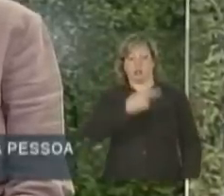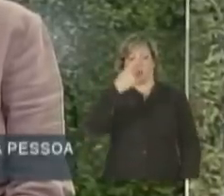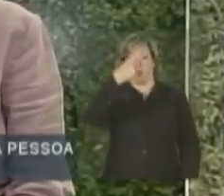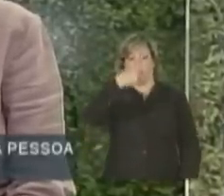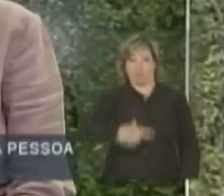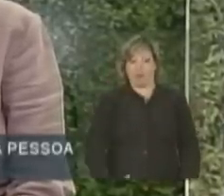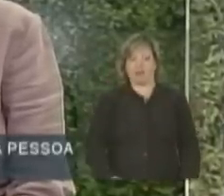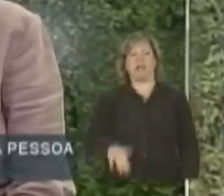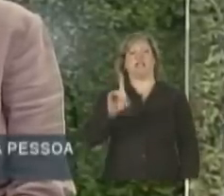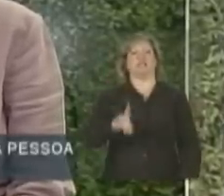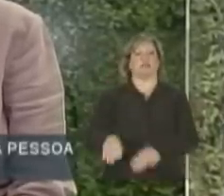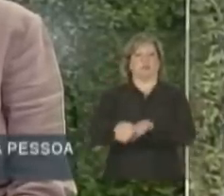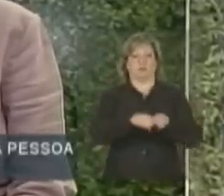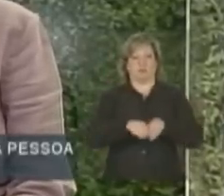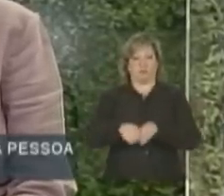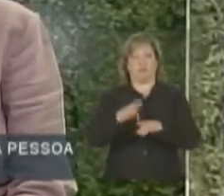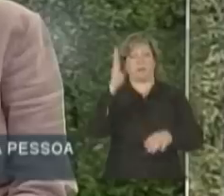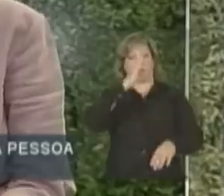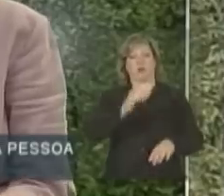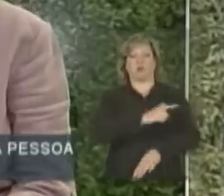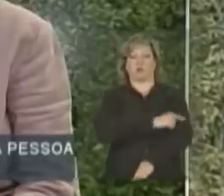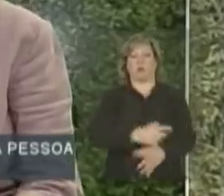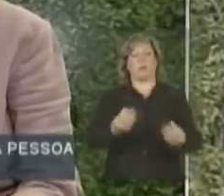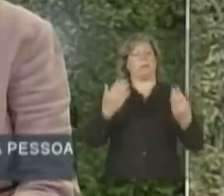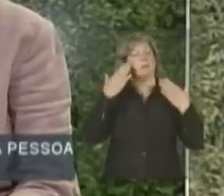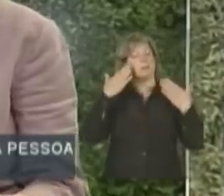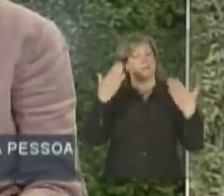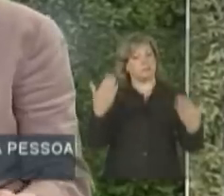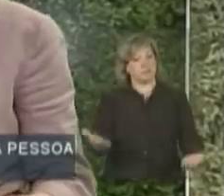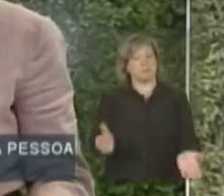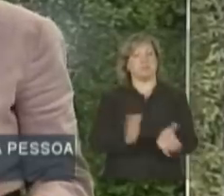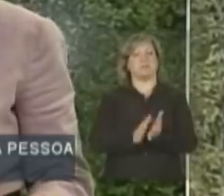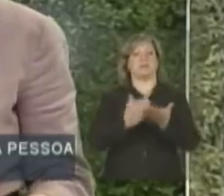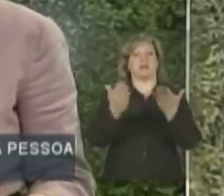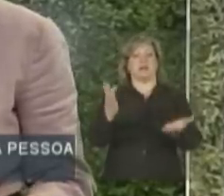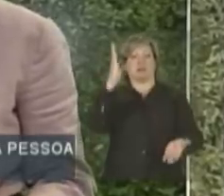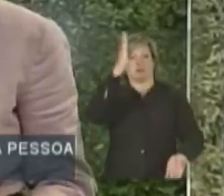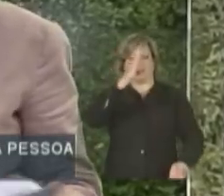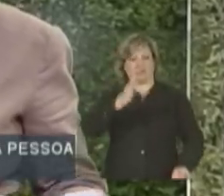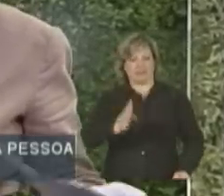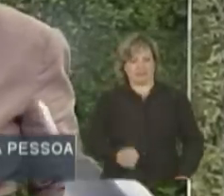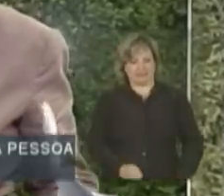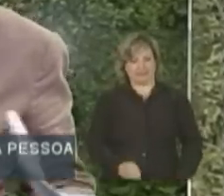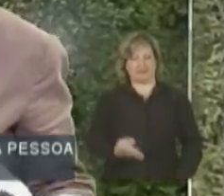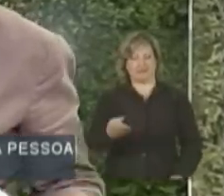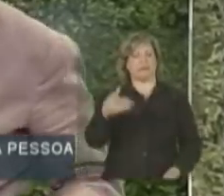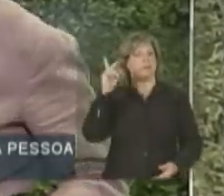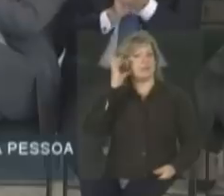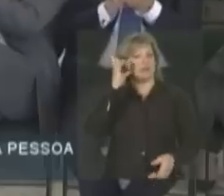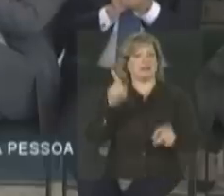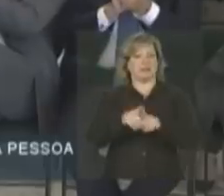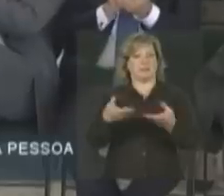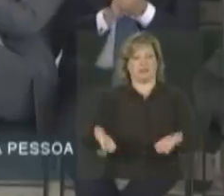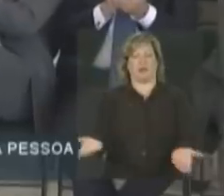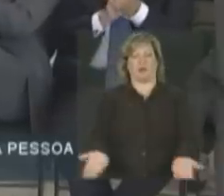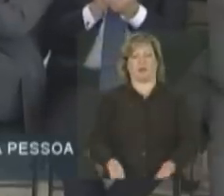humanos, da democracia e de um Brasil justo. Muito obrigada, parabéns ao Brasil, parabéns à presidenta Dilma por este plano.